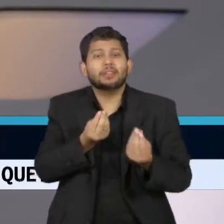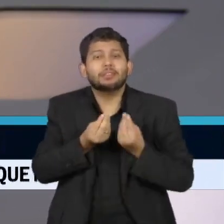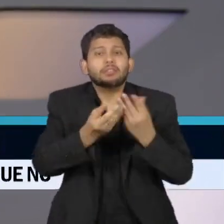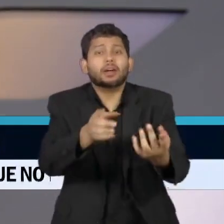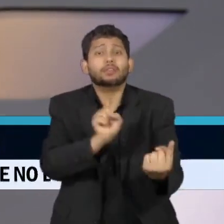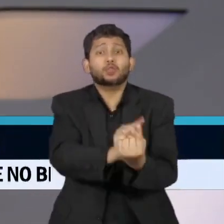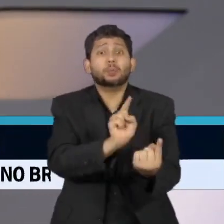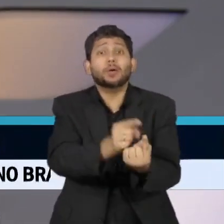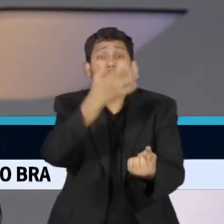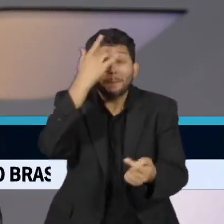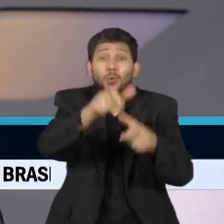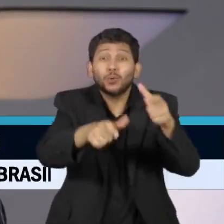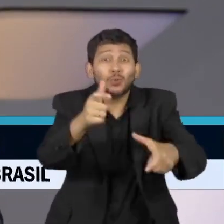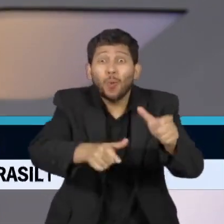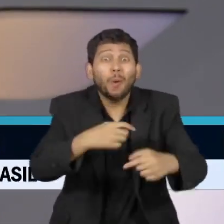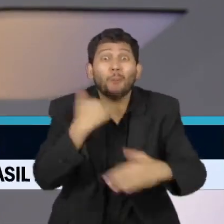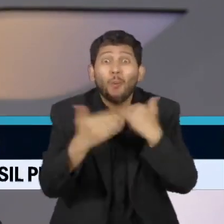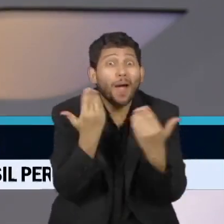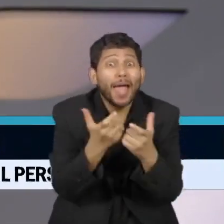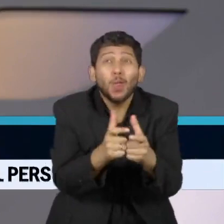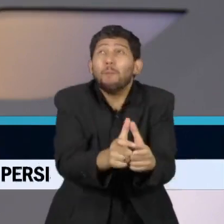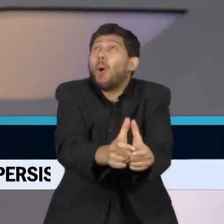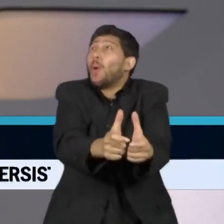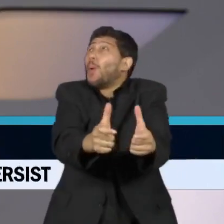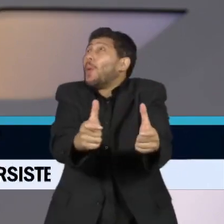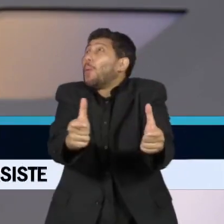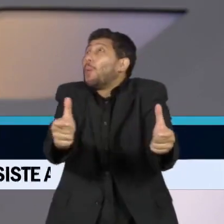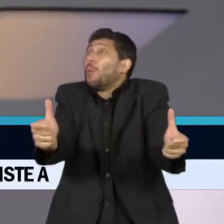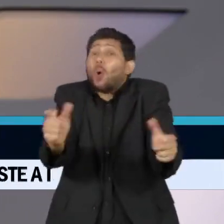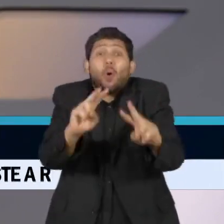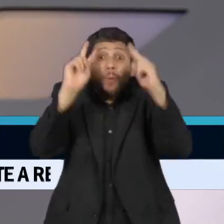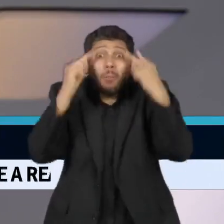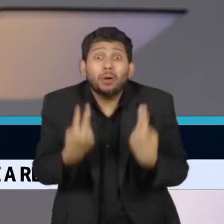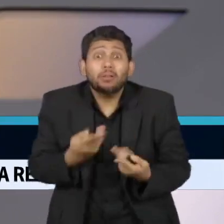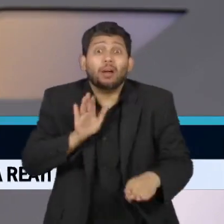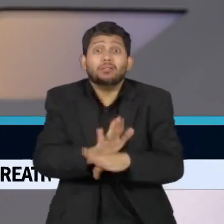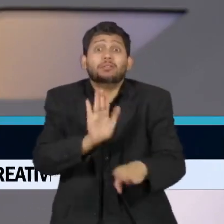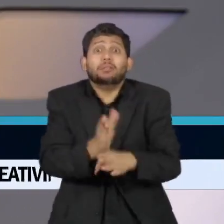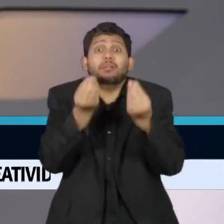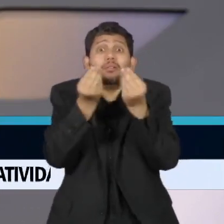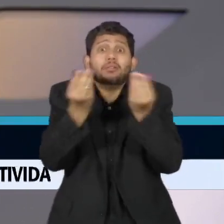pessoas que estão morrendo em taxas inaceitáveis para fins humanitários em pleno século XXI.